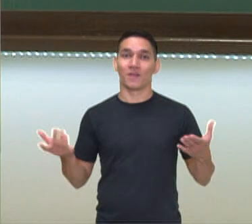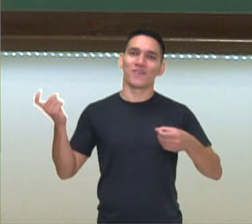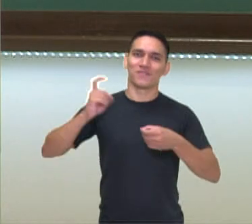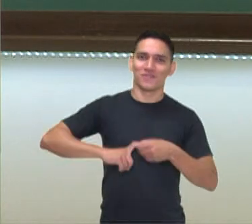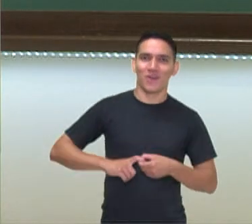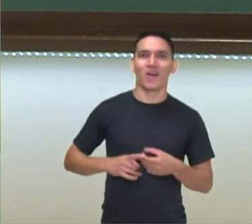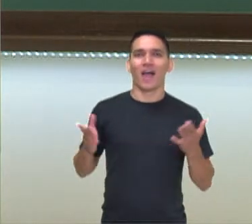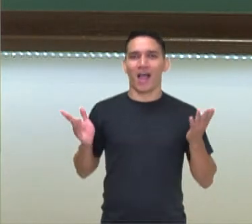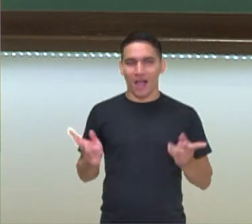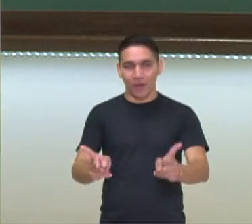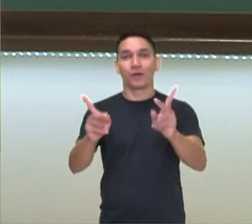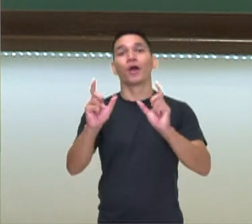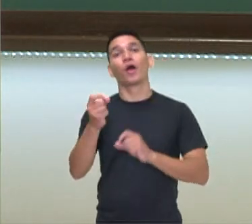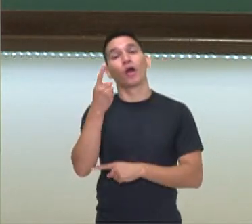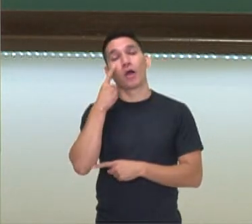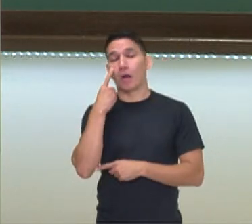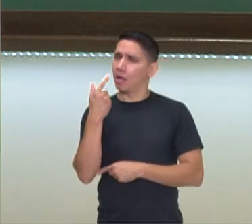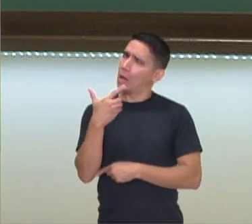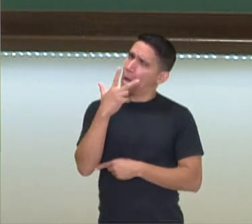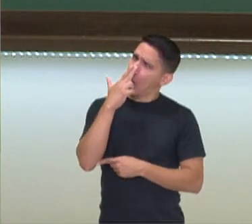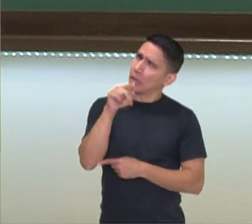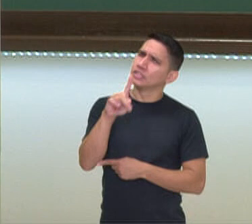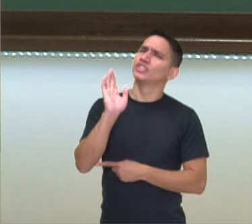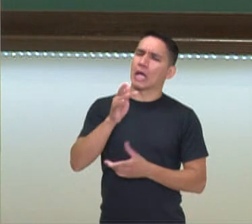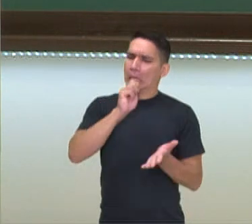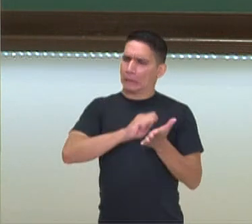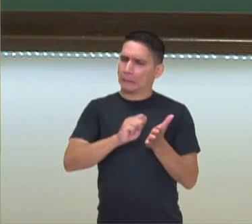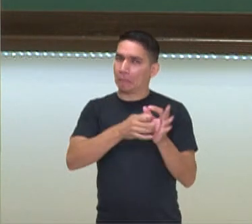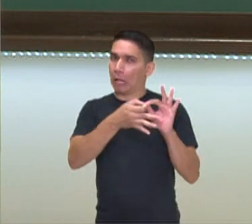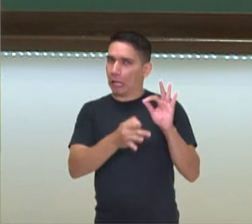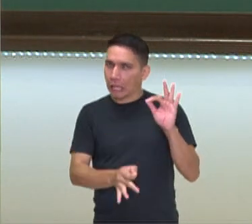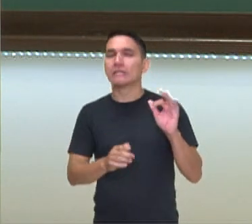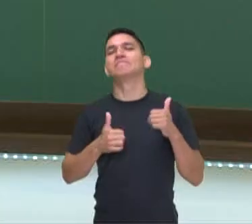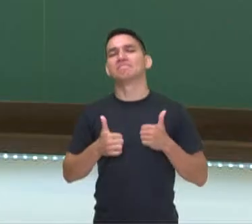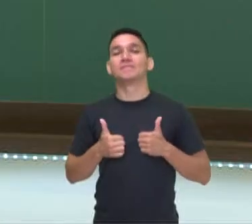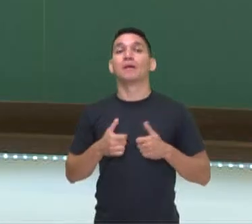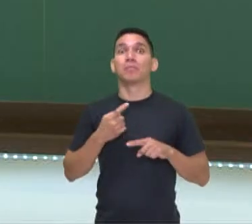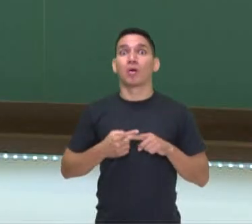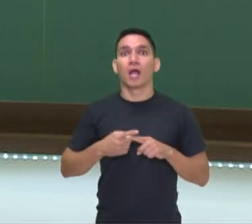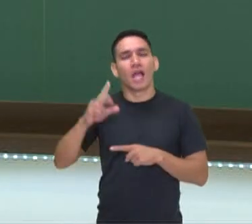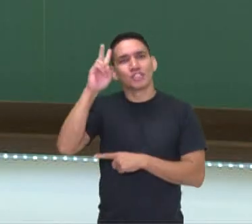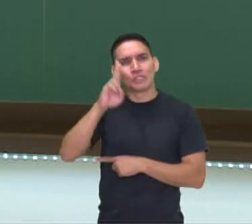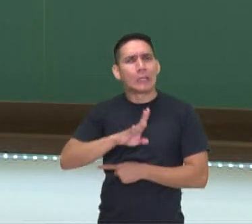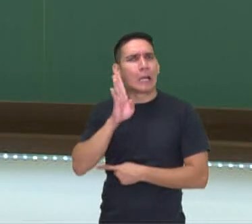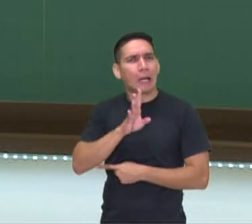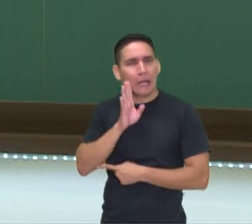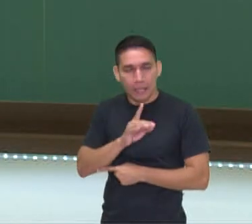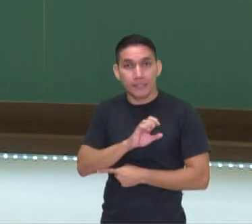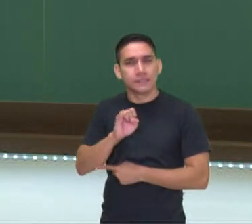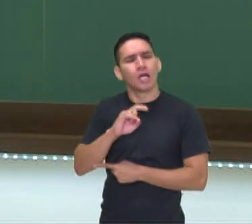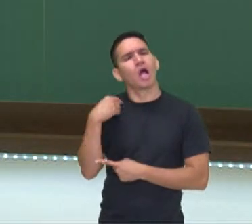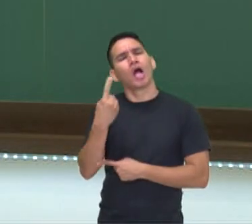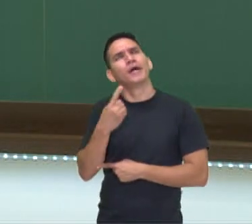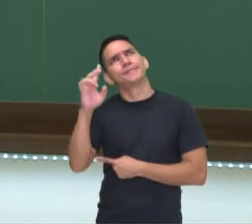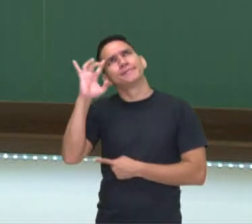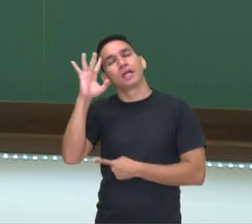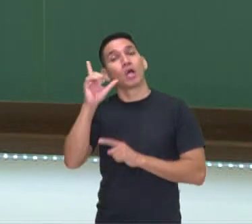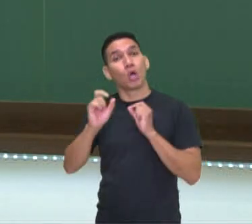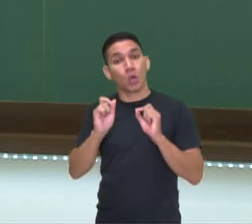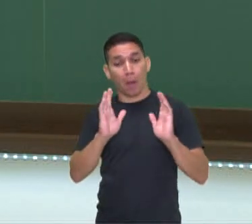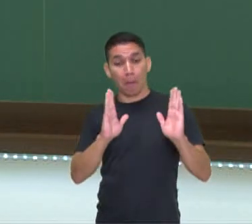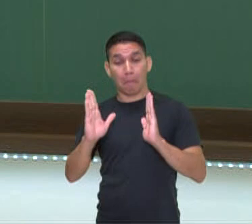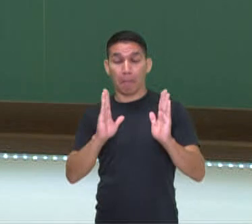Estamos de volta aqui, né? E olha, eu acho que você já escreveu bastante. Escreveu bastante porque essa história é bacana. E se a gente for pegar essa